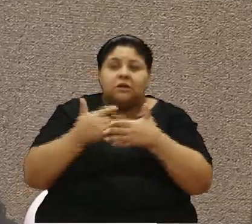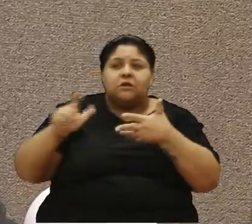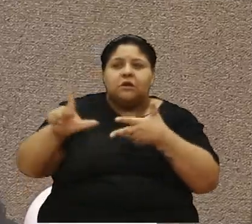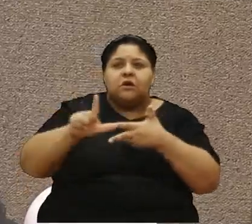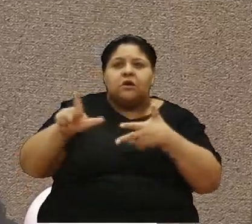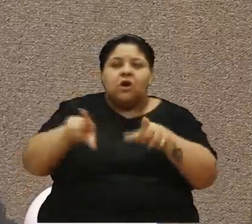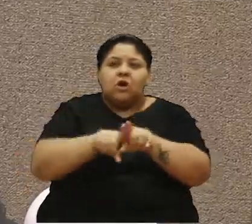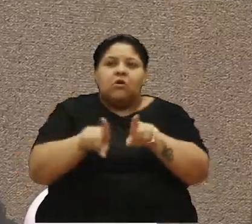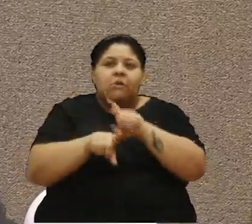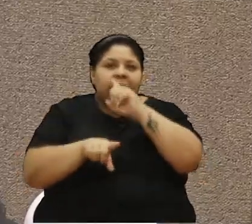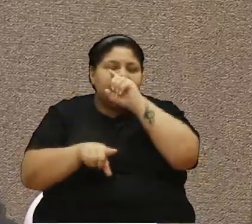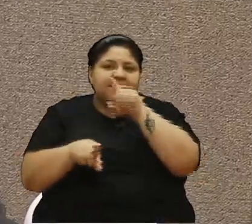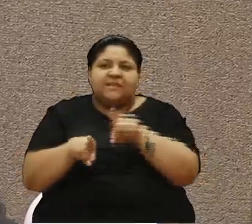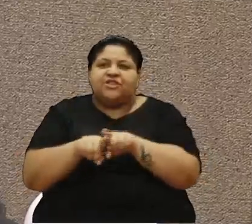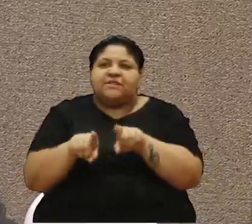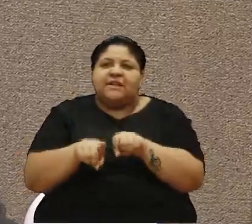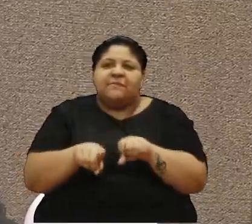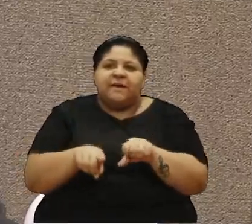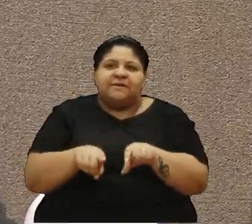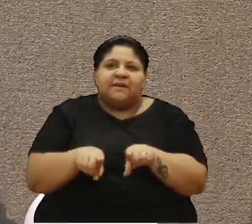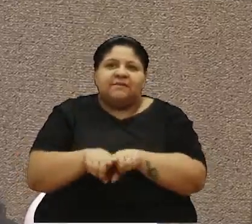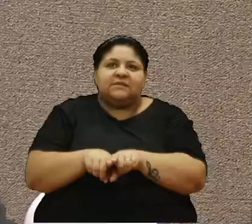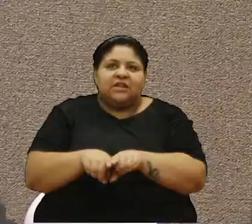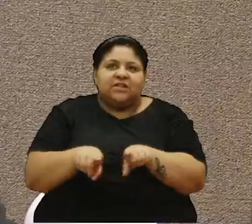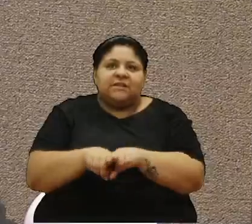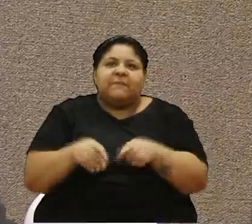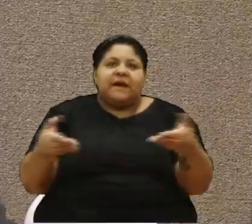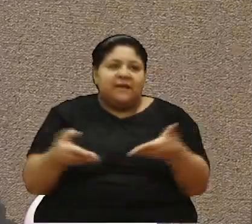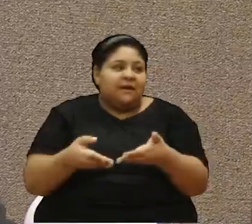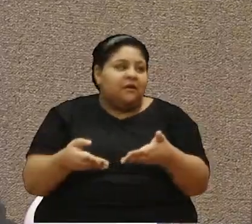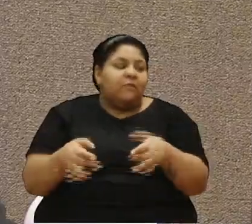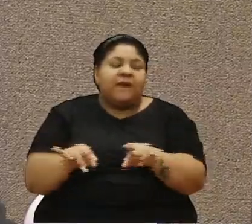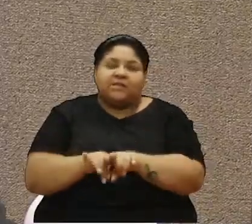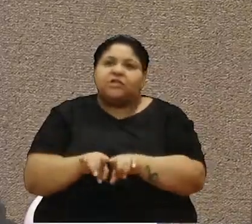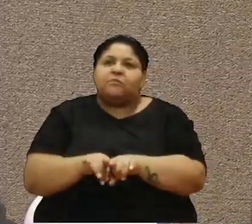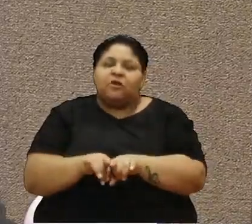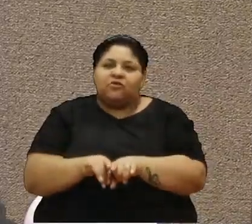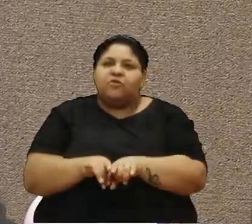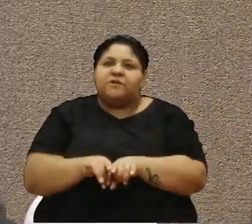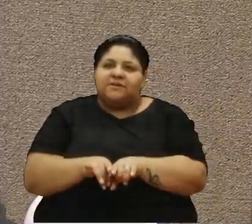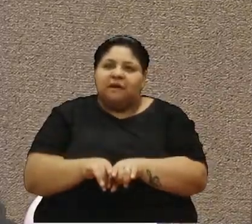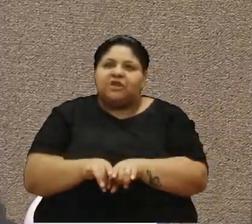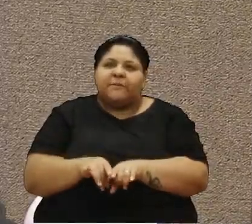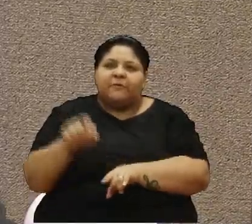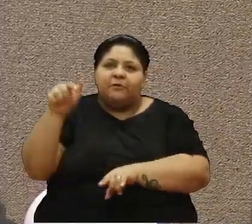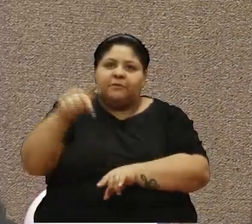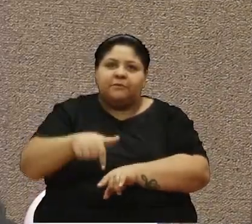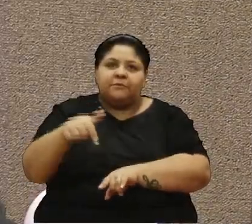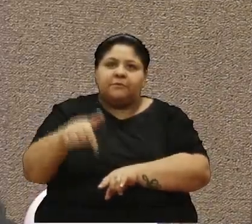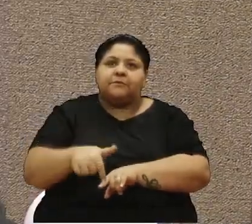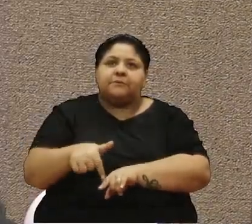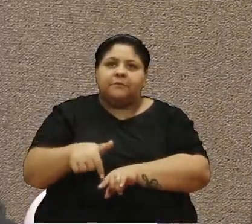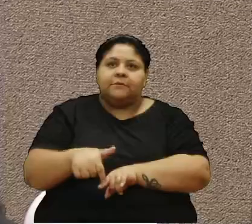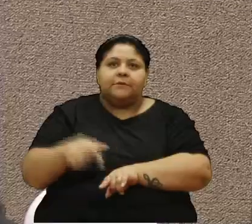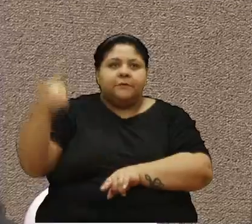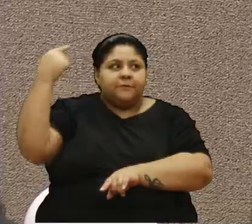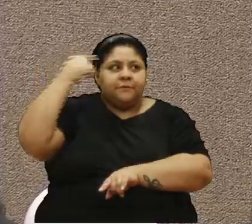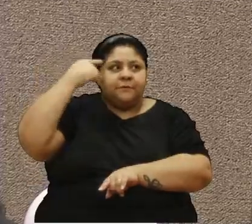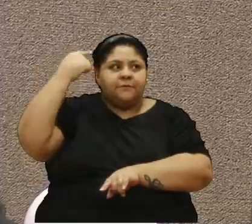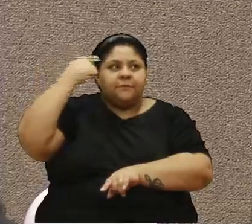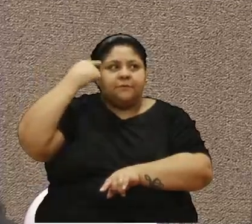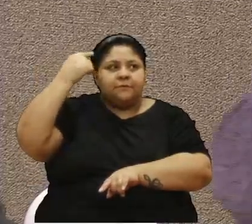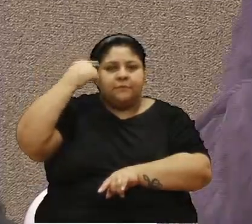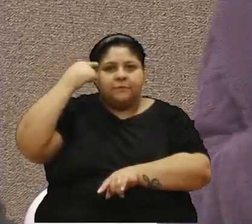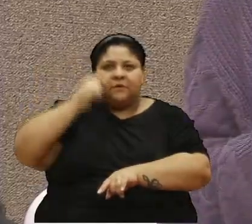uma cartilha, fazer um material, chegar nas escolas de alguma maneira, porque também é nossa obrigação, como legislativo, pensar nisso. Então,